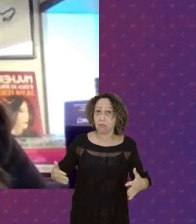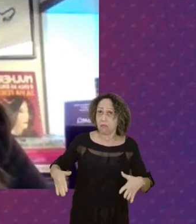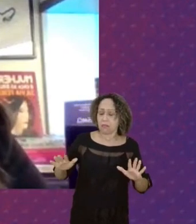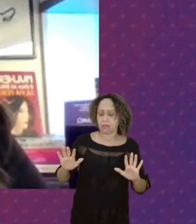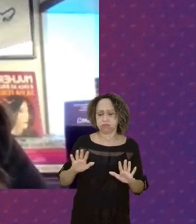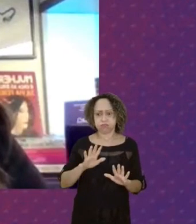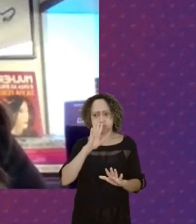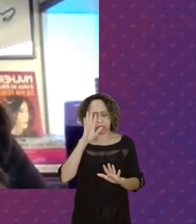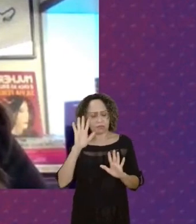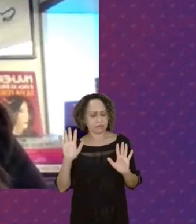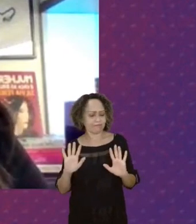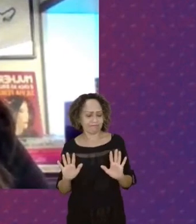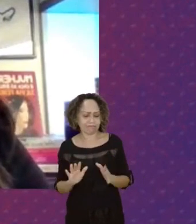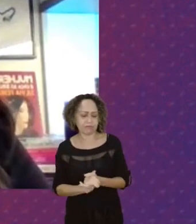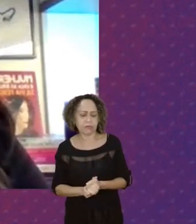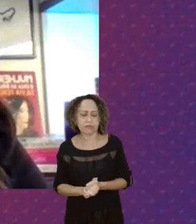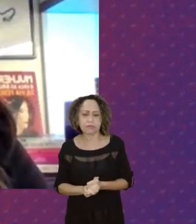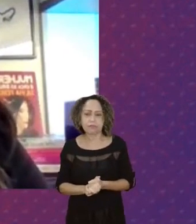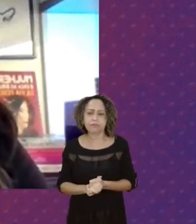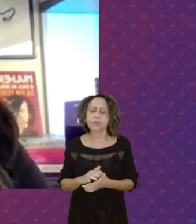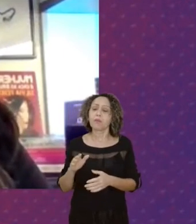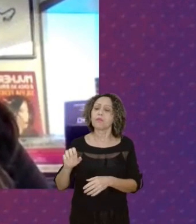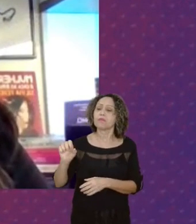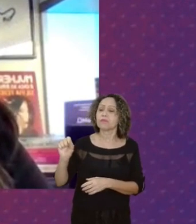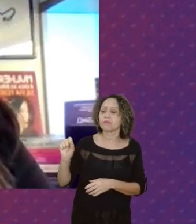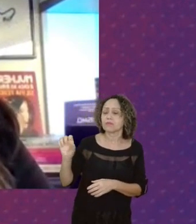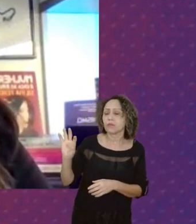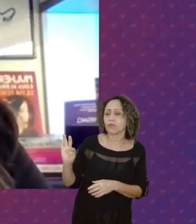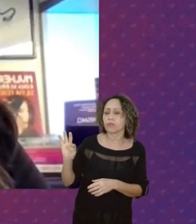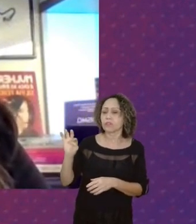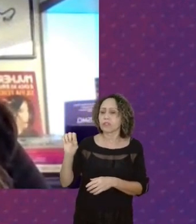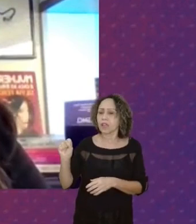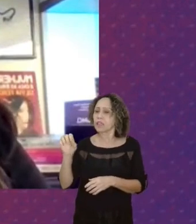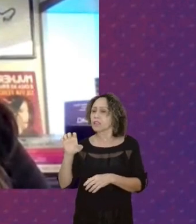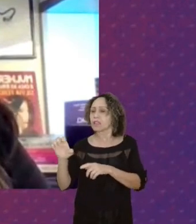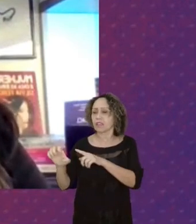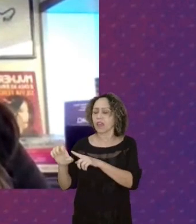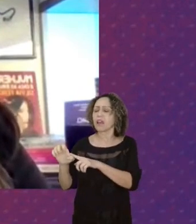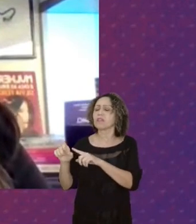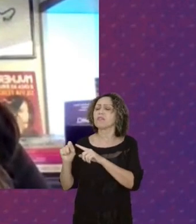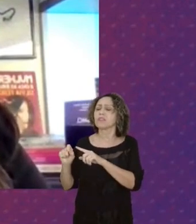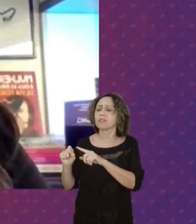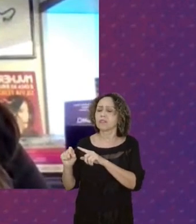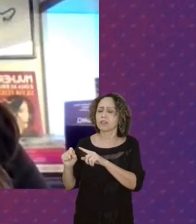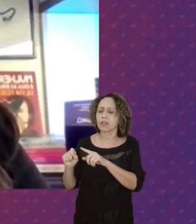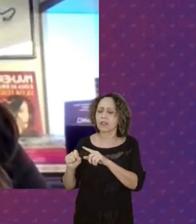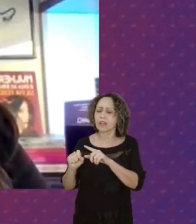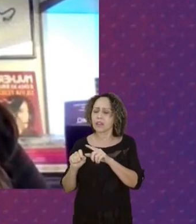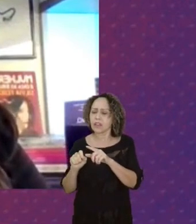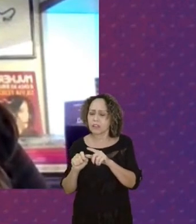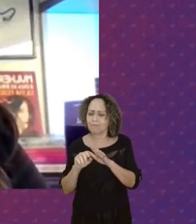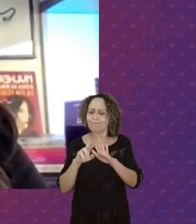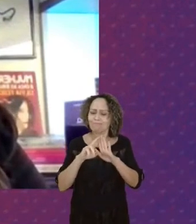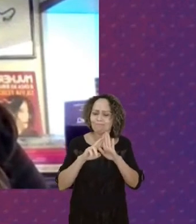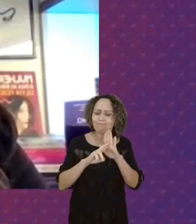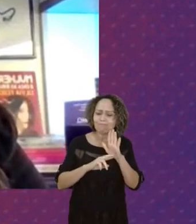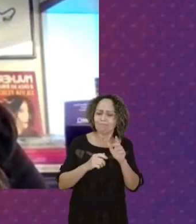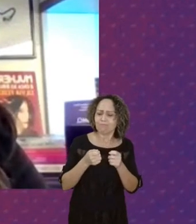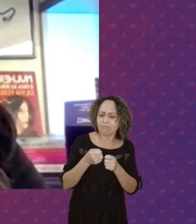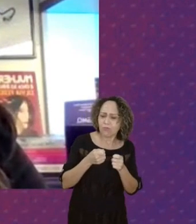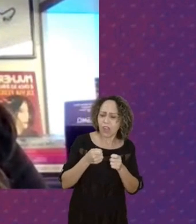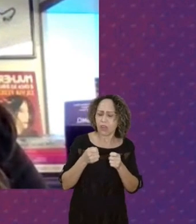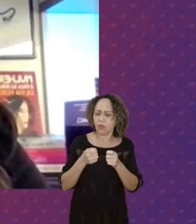uma decisão do TSE, uma resposta a uma consulta, em que ele regulamentou, de alguma forma, o que pode e o que não pode ser feito